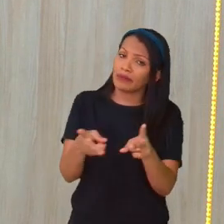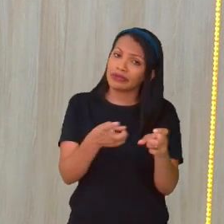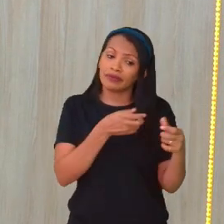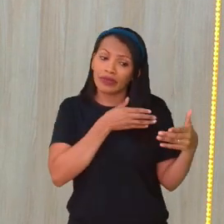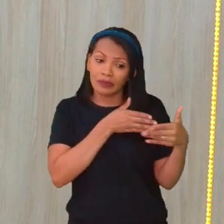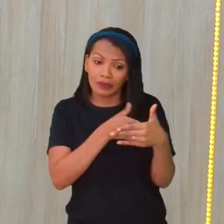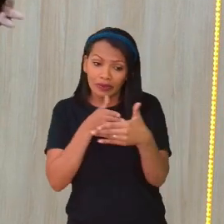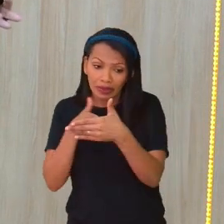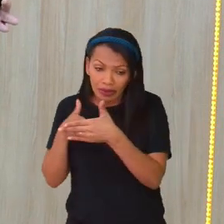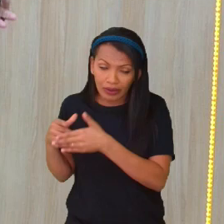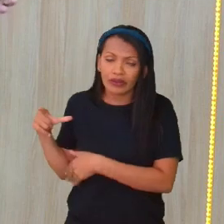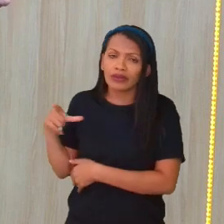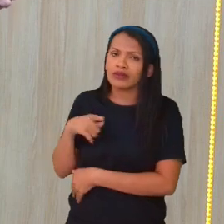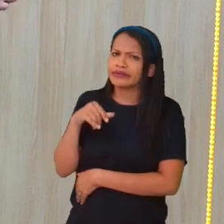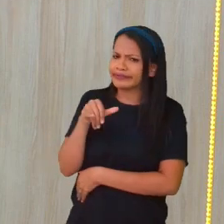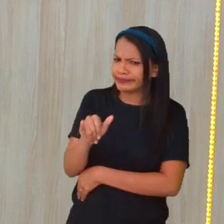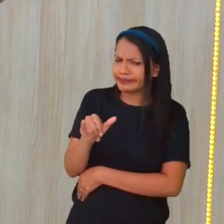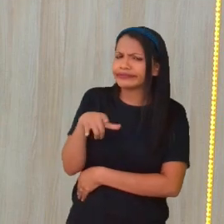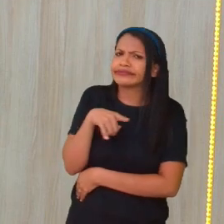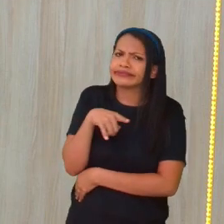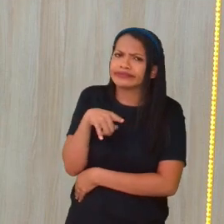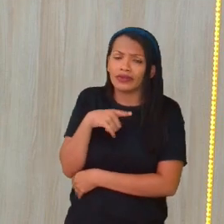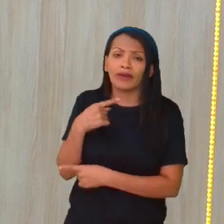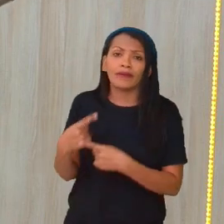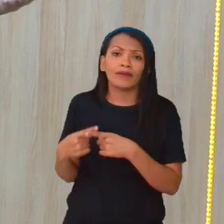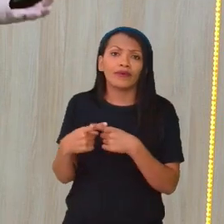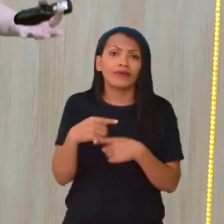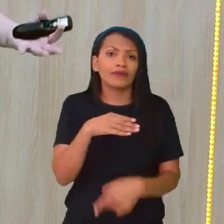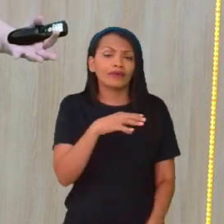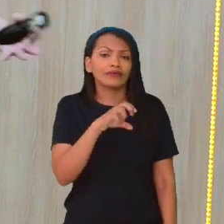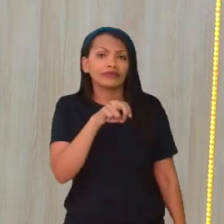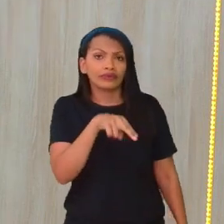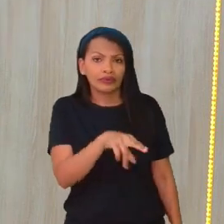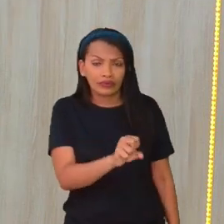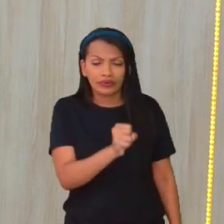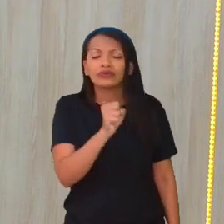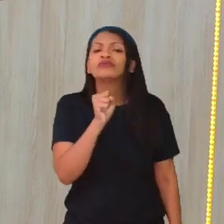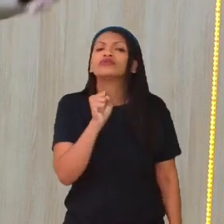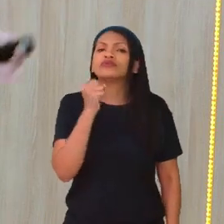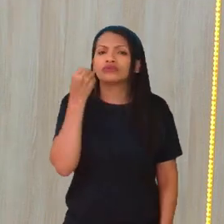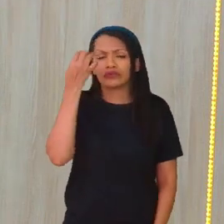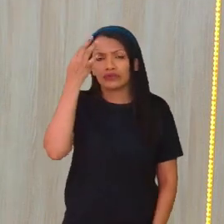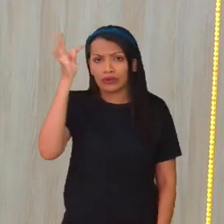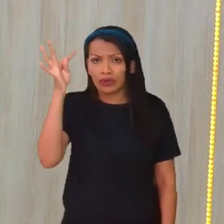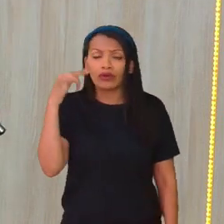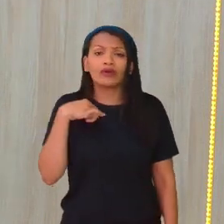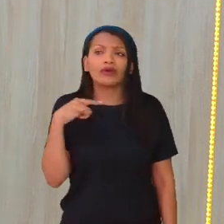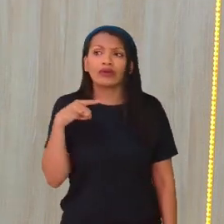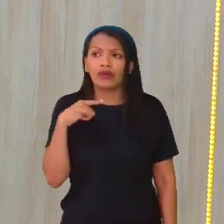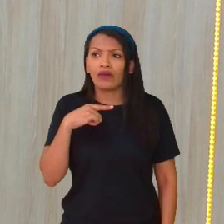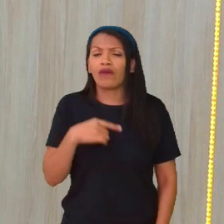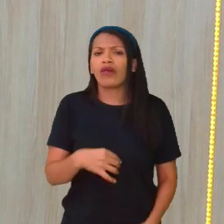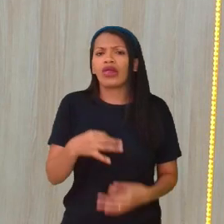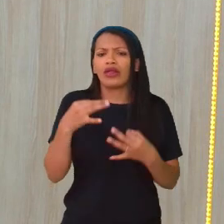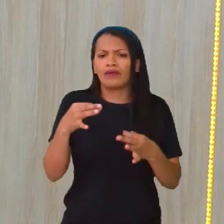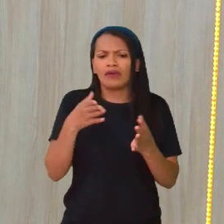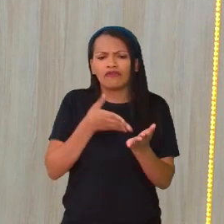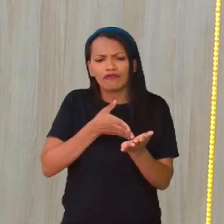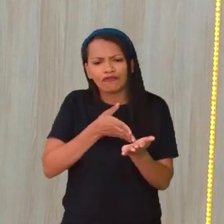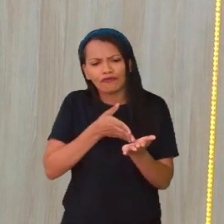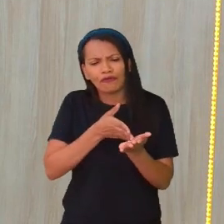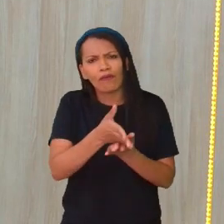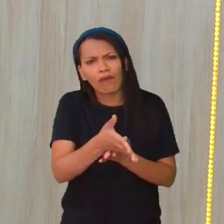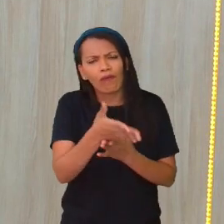ela tem, se tiver. Né? Porque o censo, teoricamente, deveria estar o retrato fiel, porque